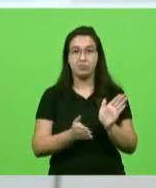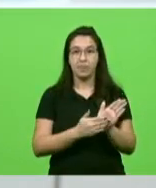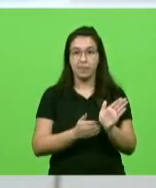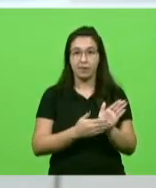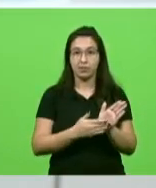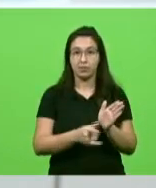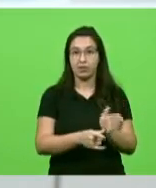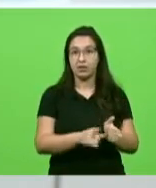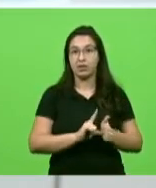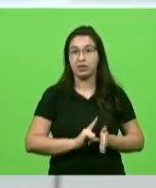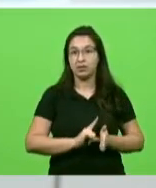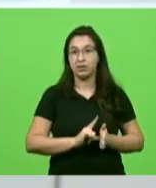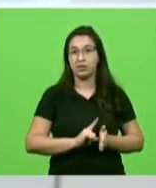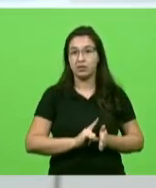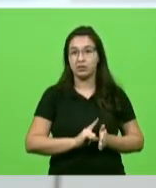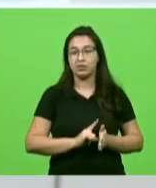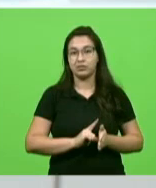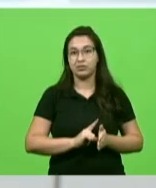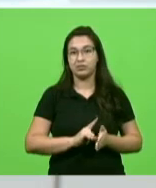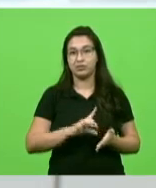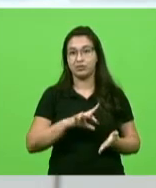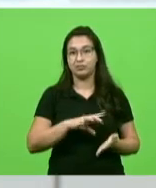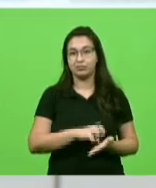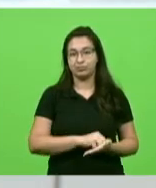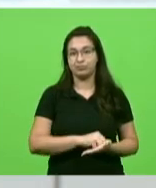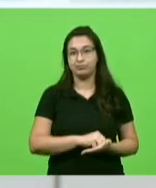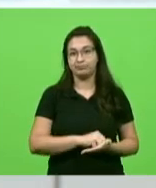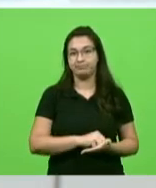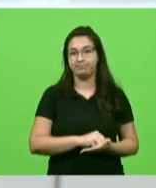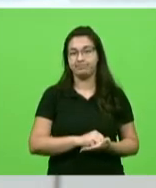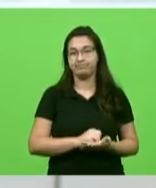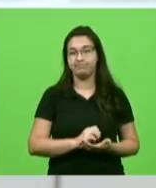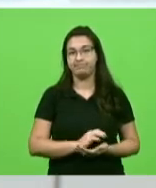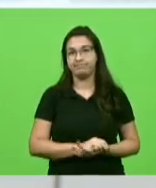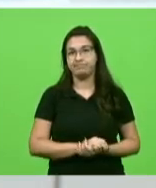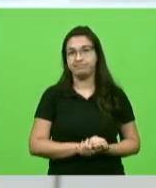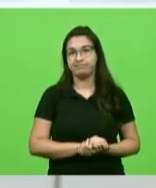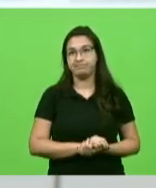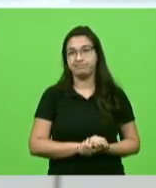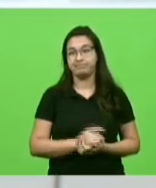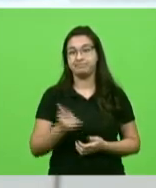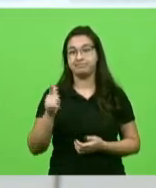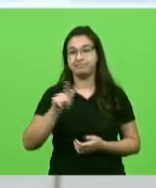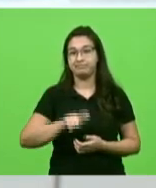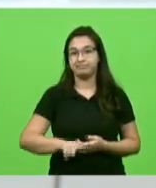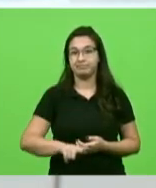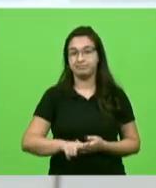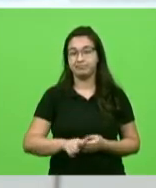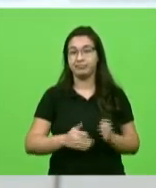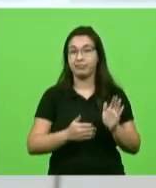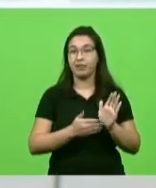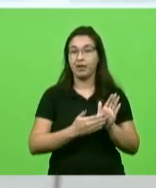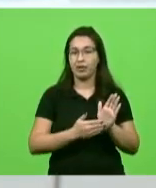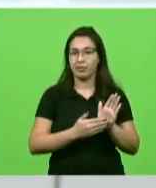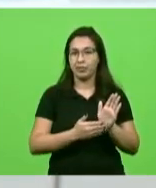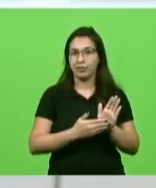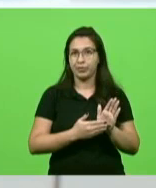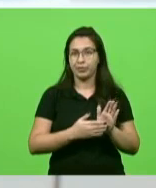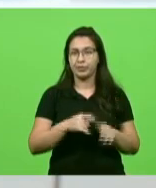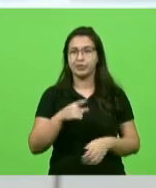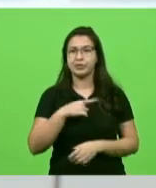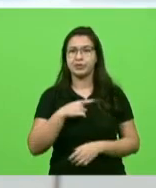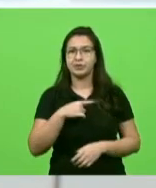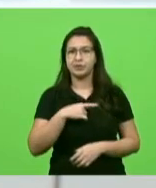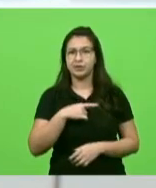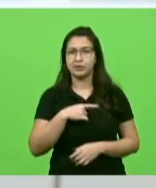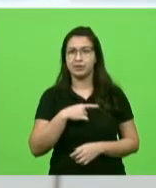antes mesmo da concretização do negócio e ainda no tocante a proposta constata-se